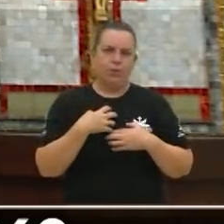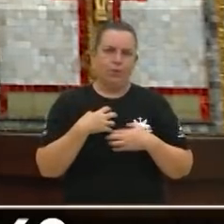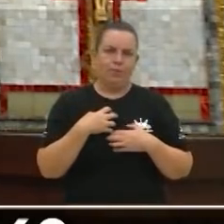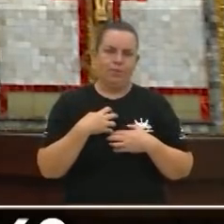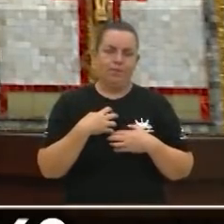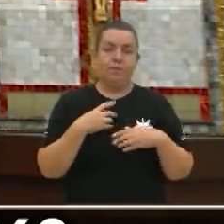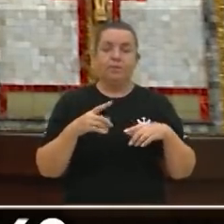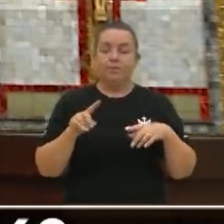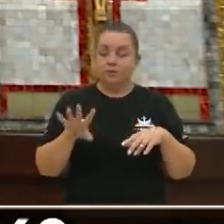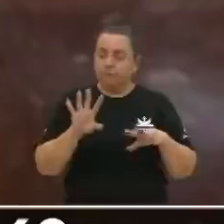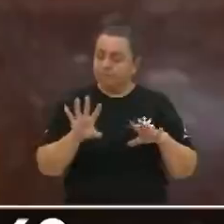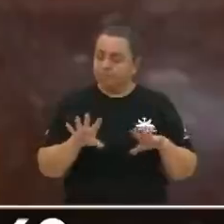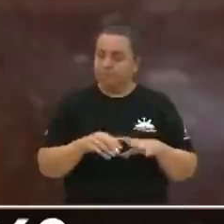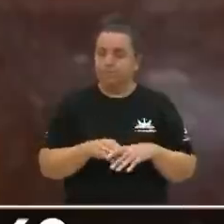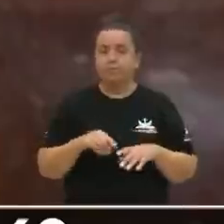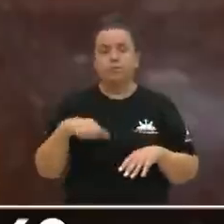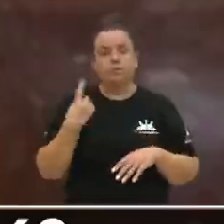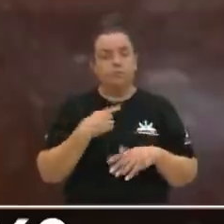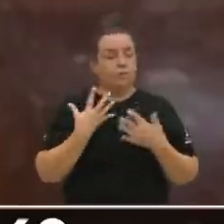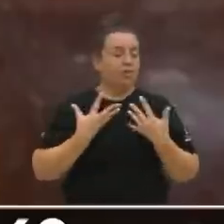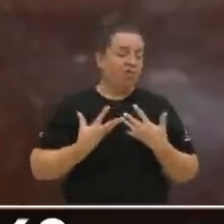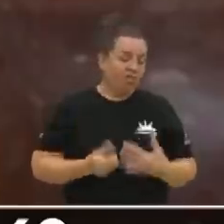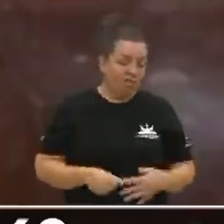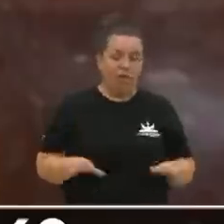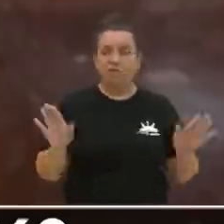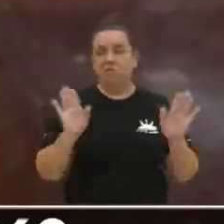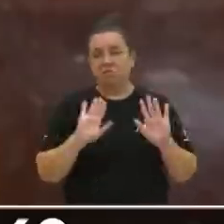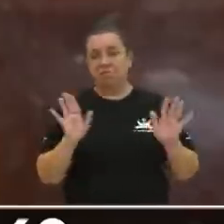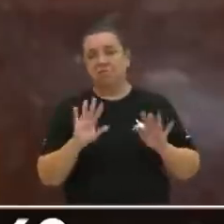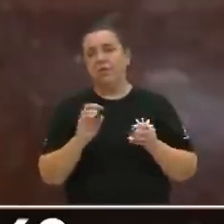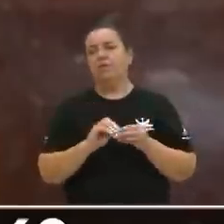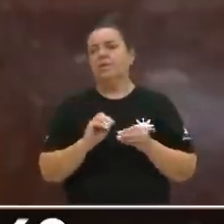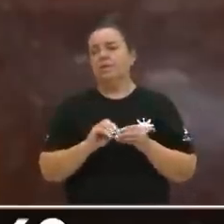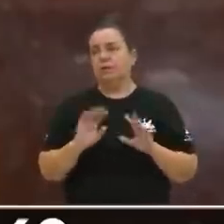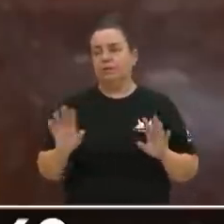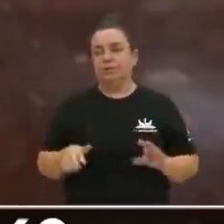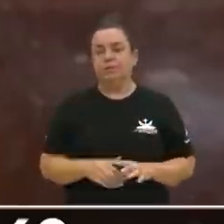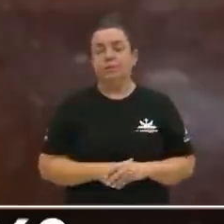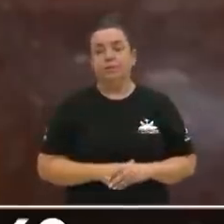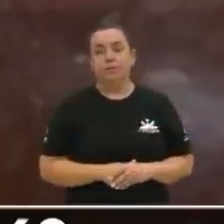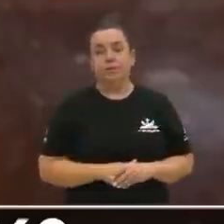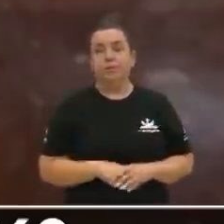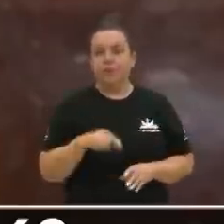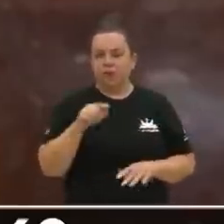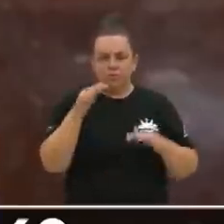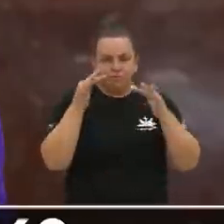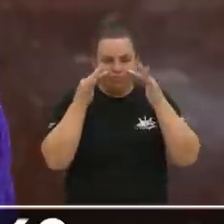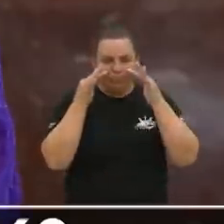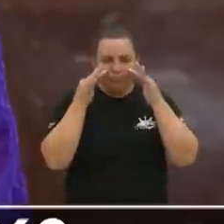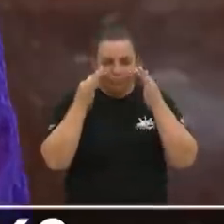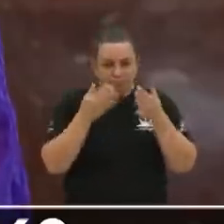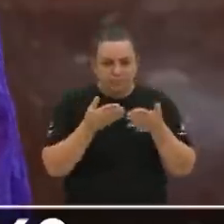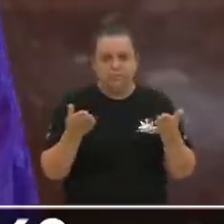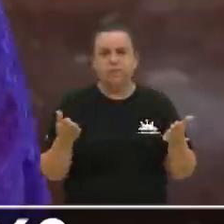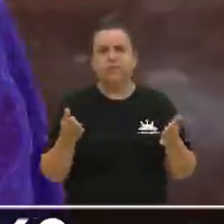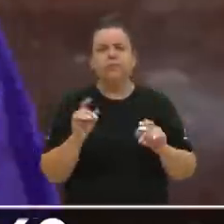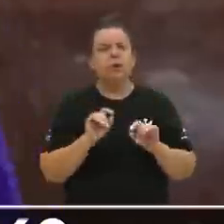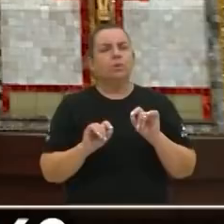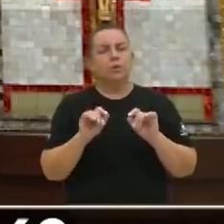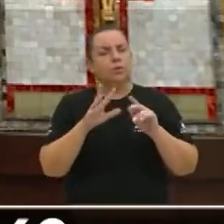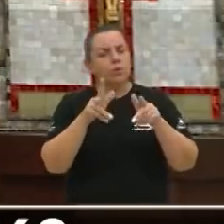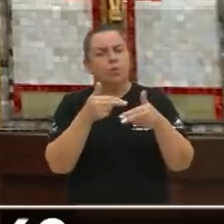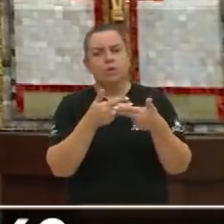o início e sentido que incansavelmente estamos fazendo e se você observar Olá